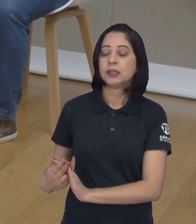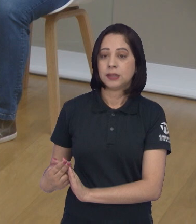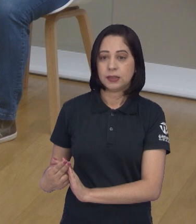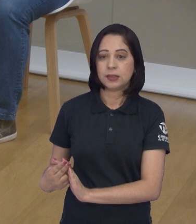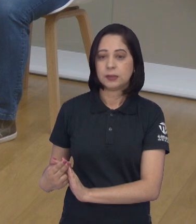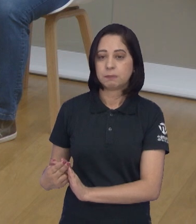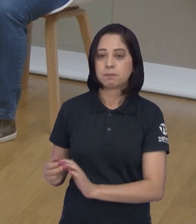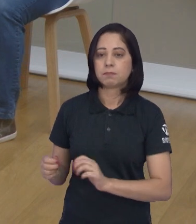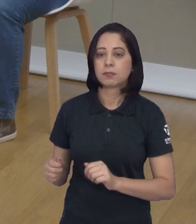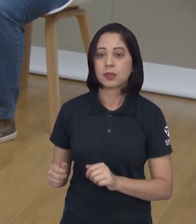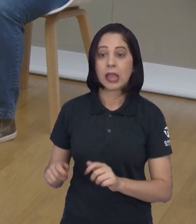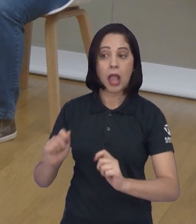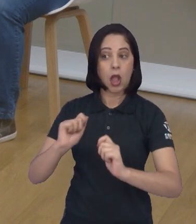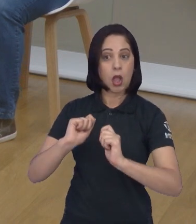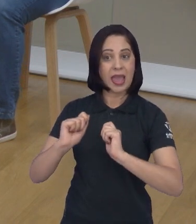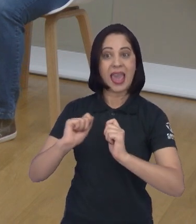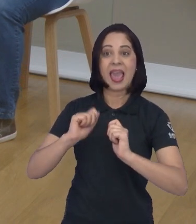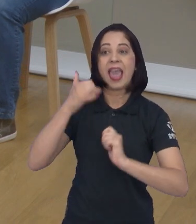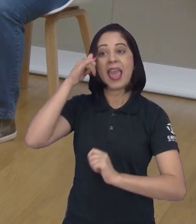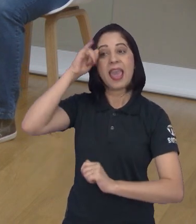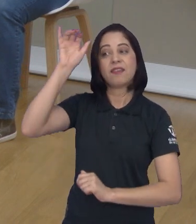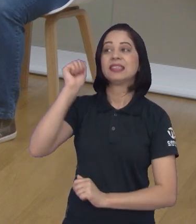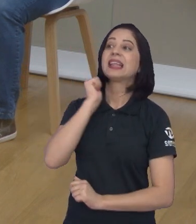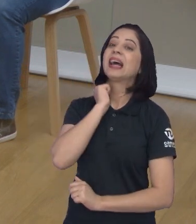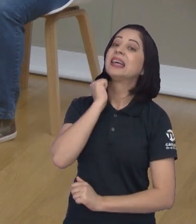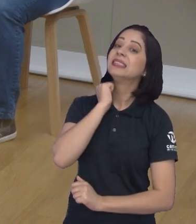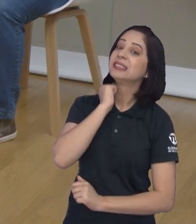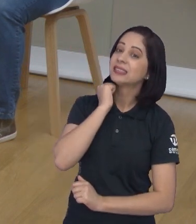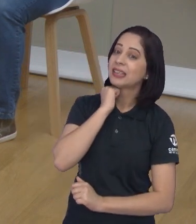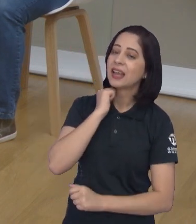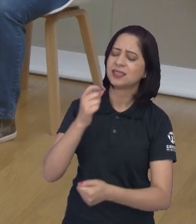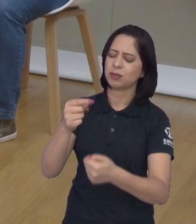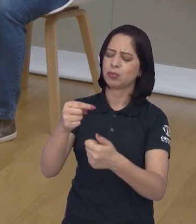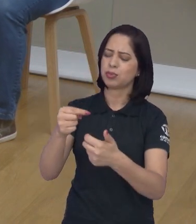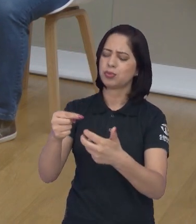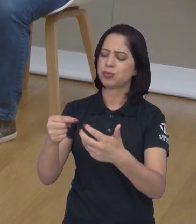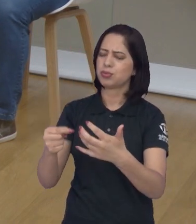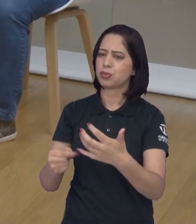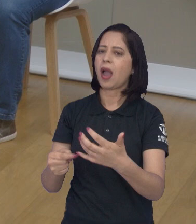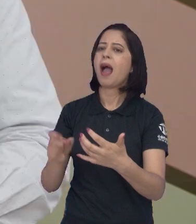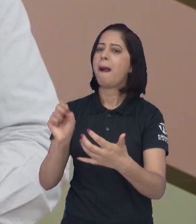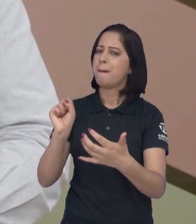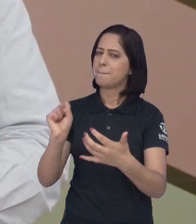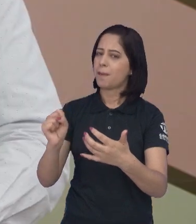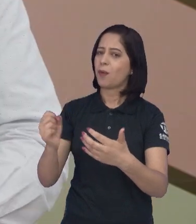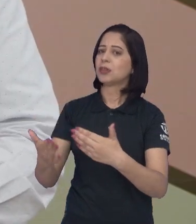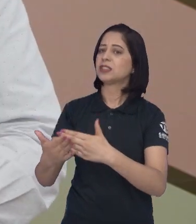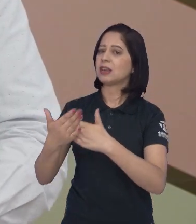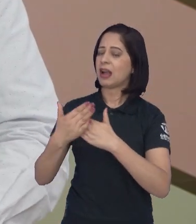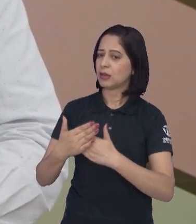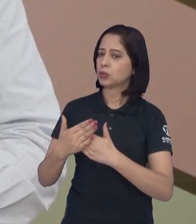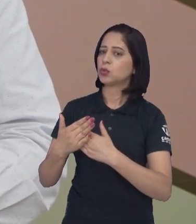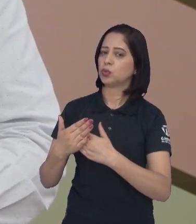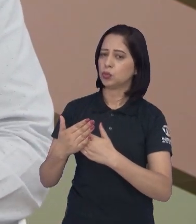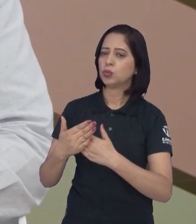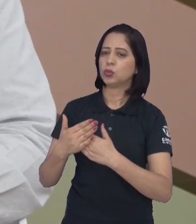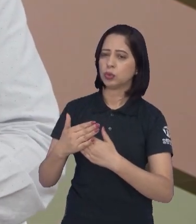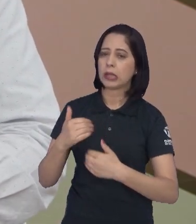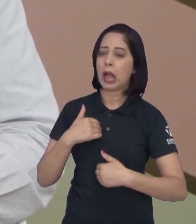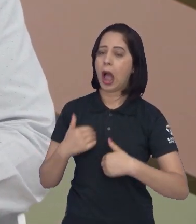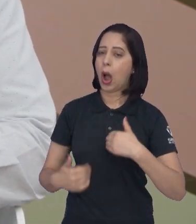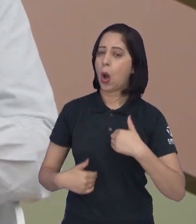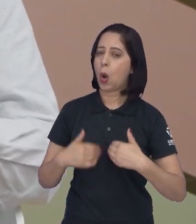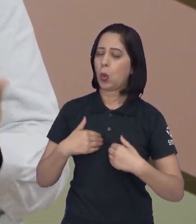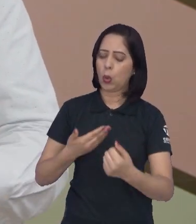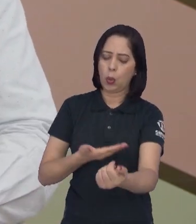e controle de estés tem série de coisas que você pode fazer e que contribuem para um